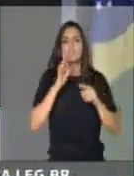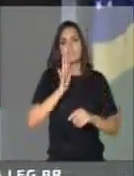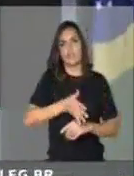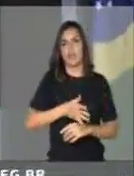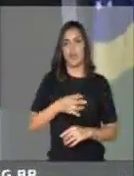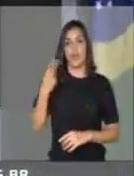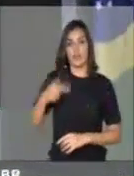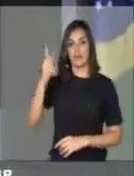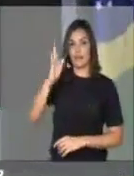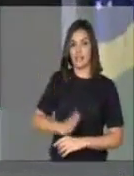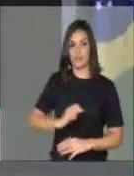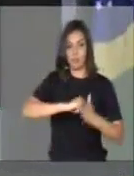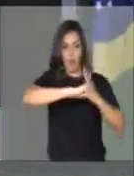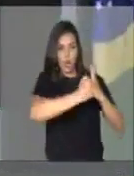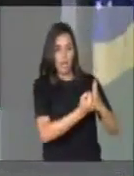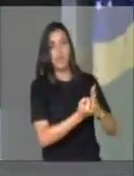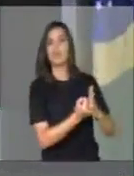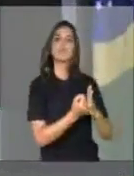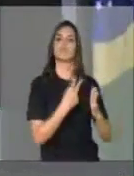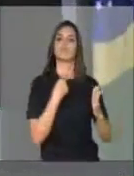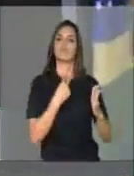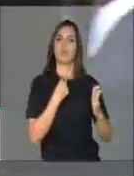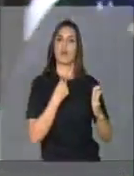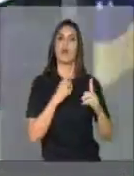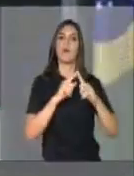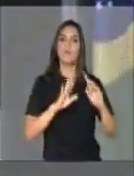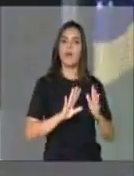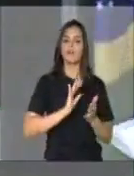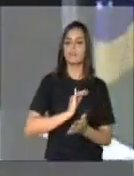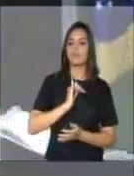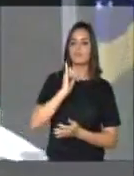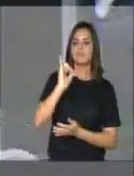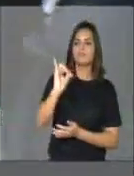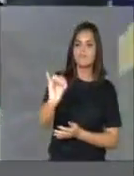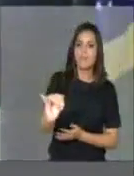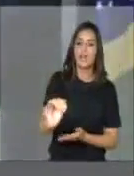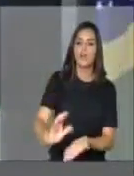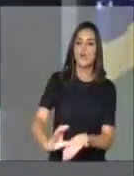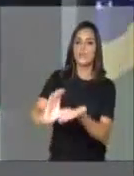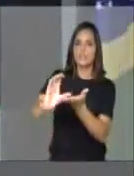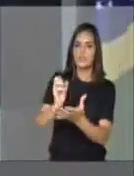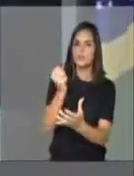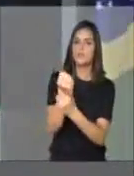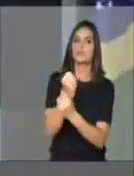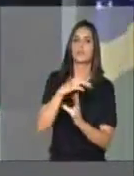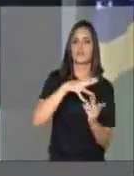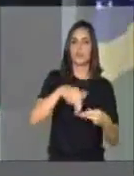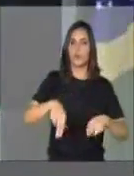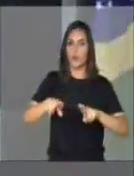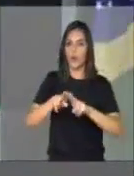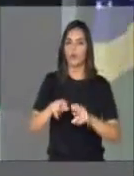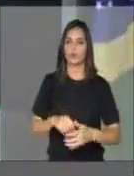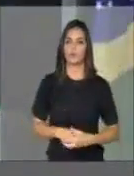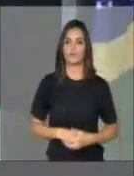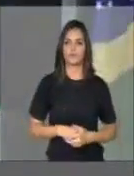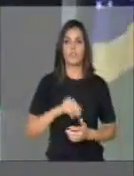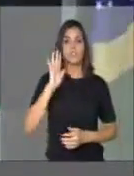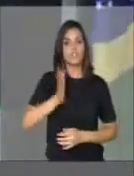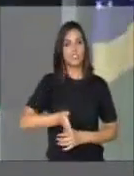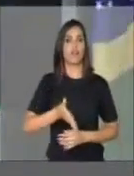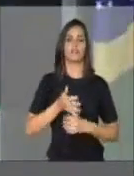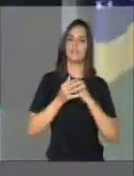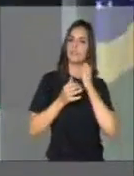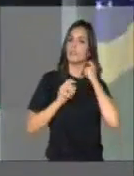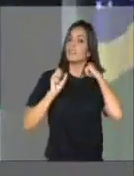por autoridade brasileira, mas um mero encaminhamento ao Conselho de Segurança das Nações Unidas, quando identificar por sentença transitada e